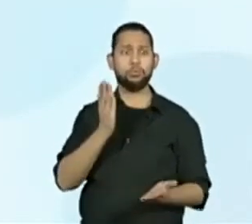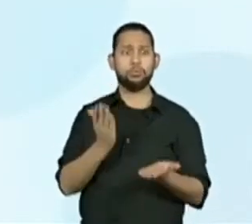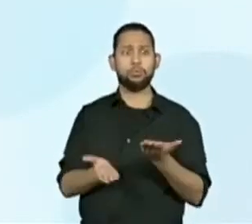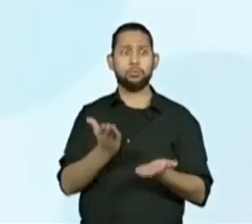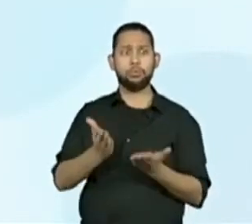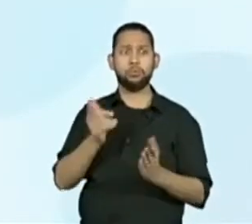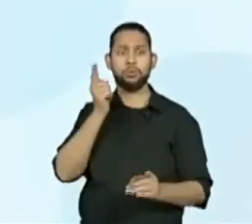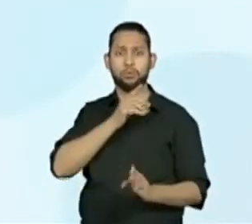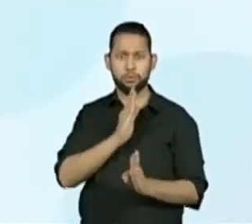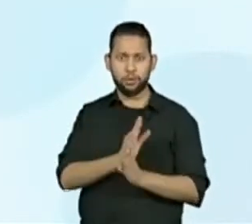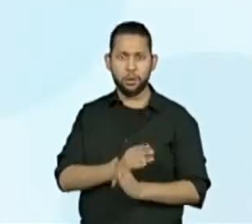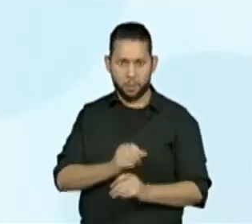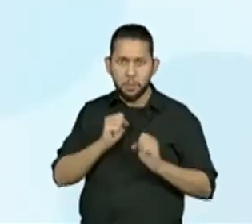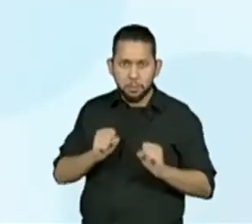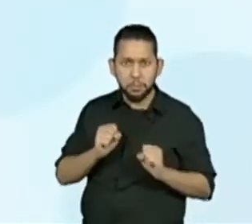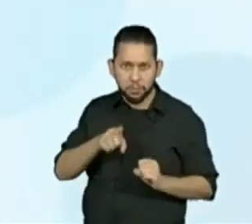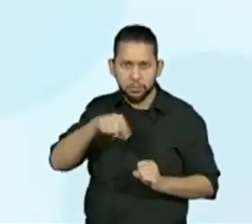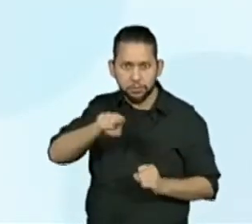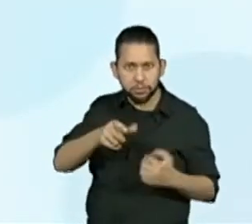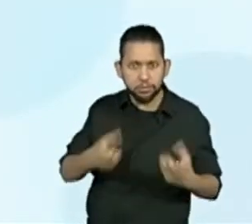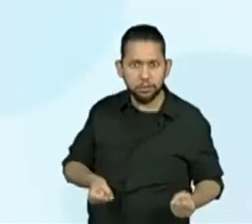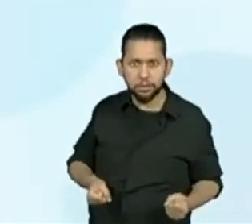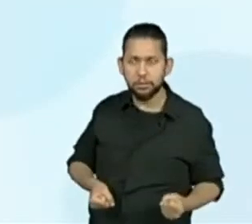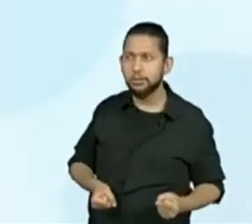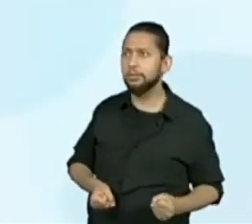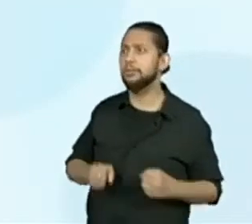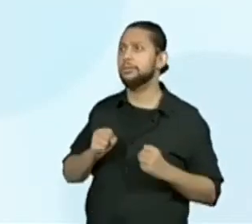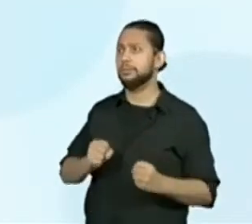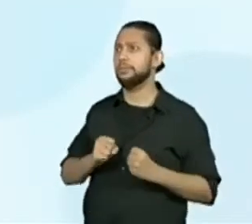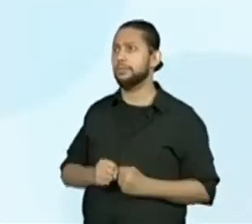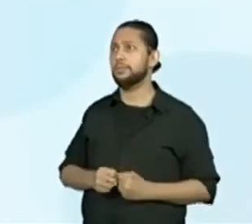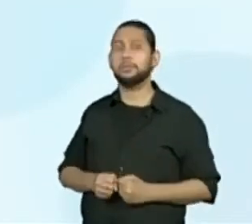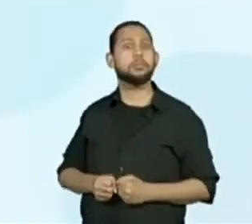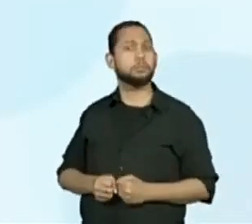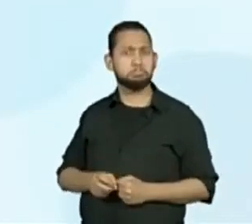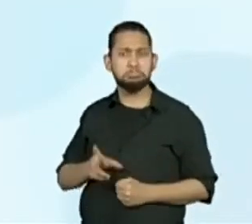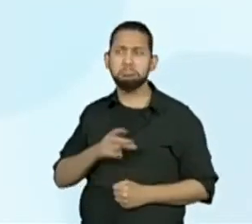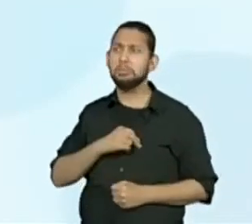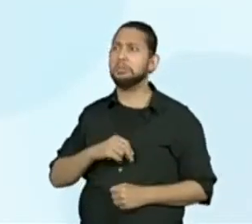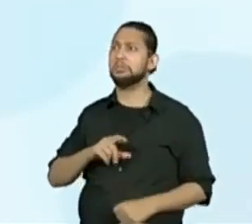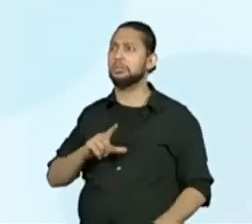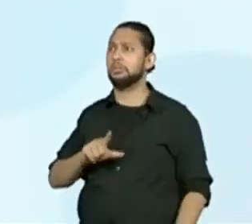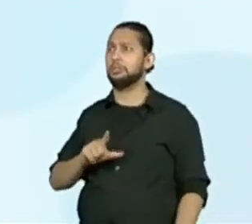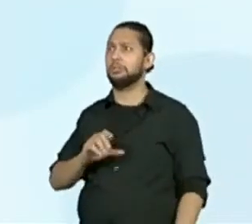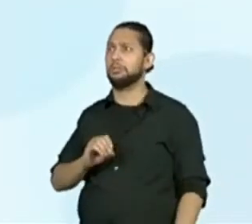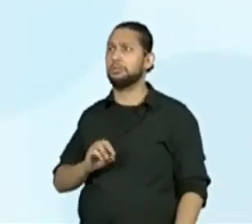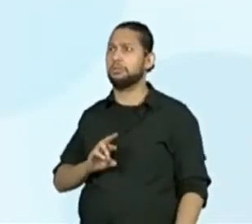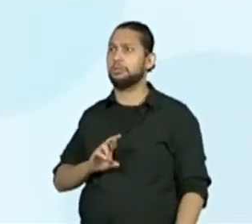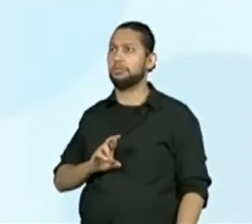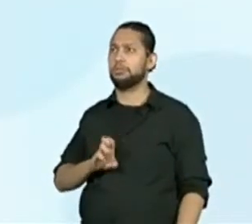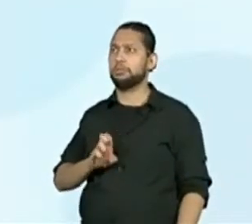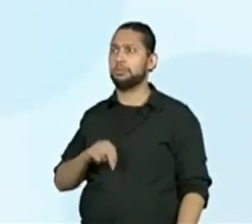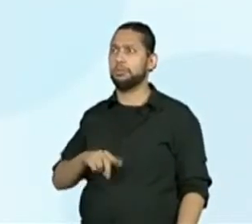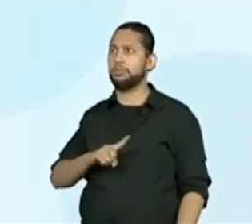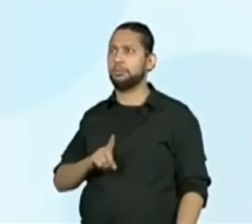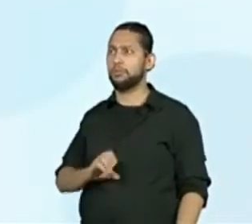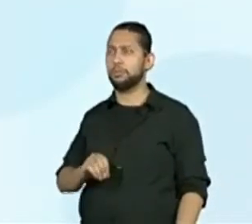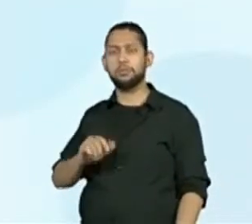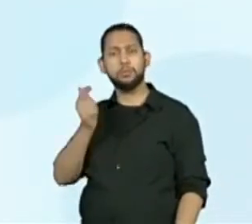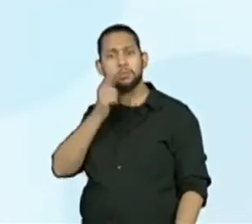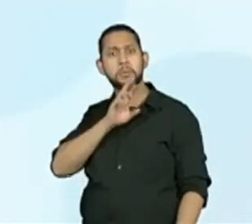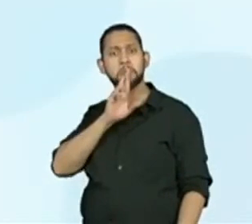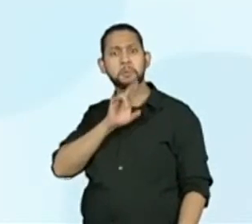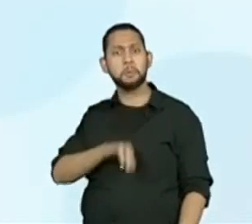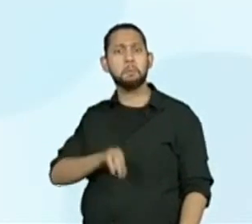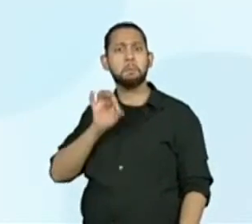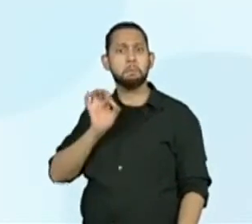e você E que tal Olha o aluno Lorenzo já trouxe ali a resposta